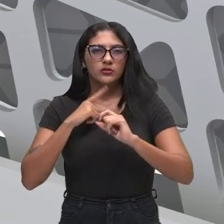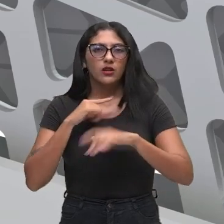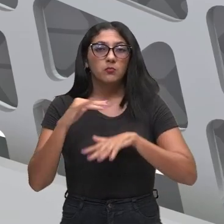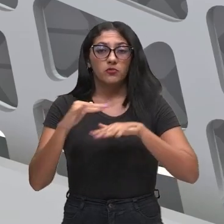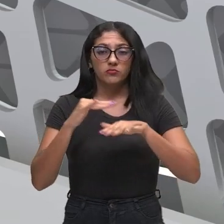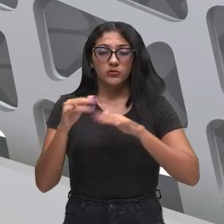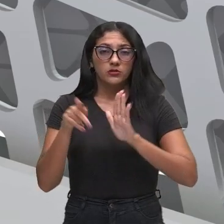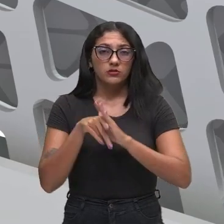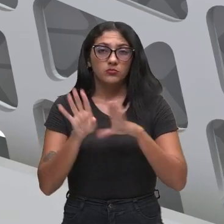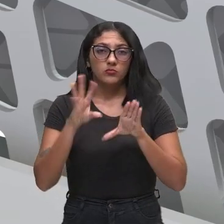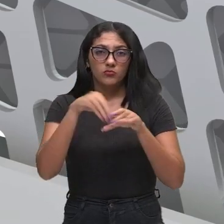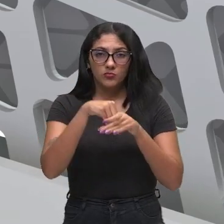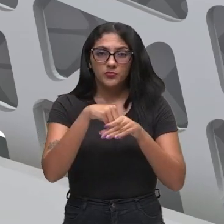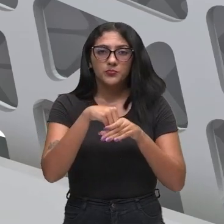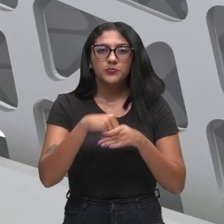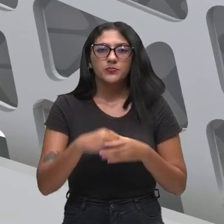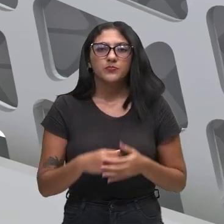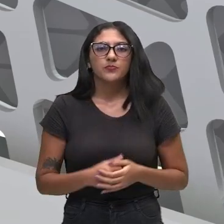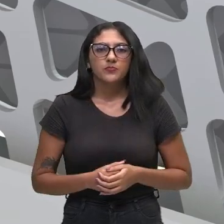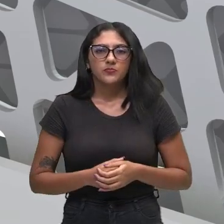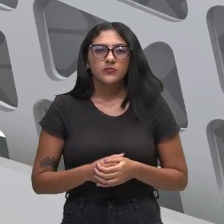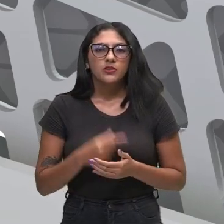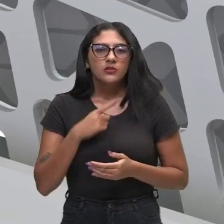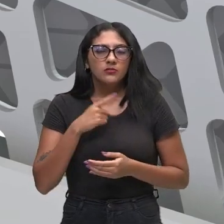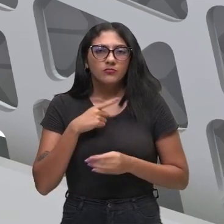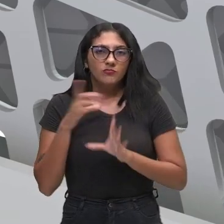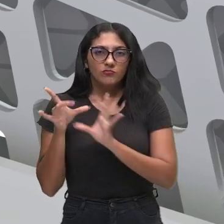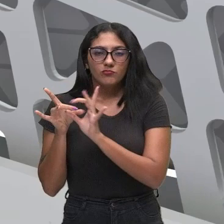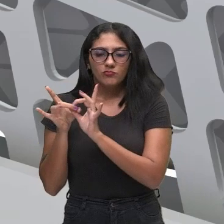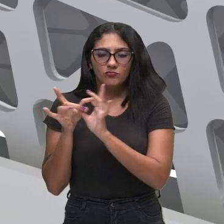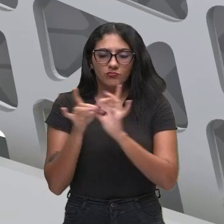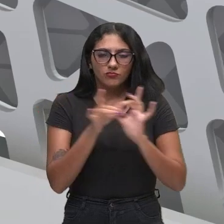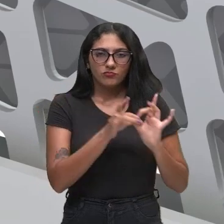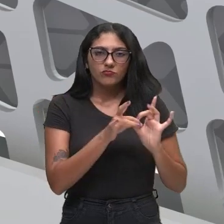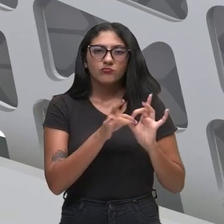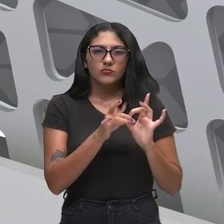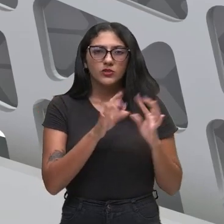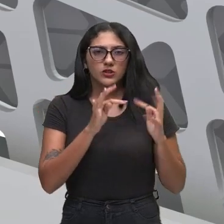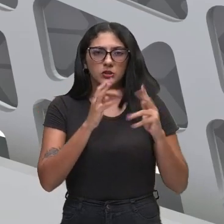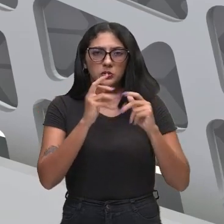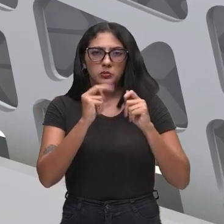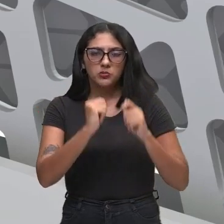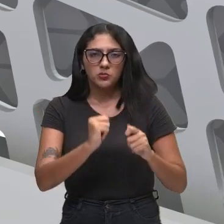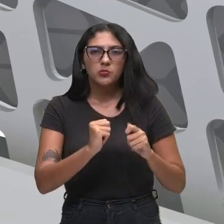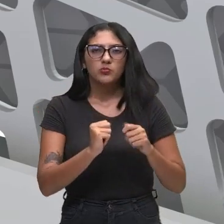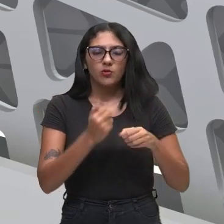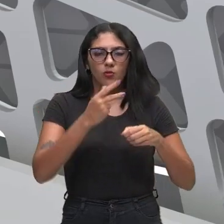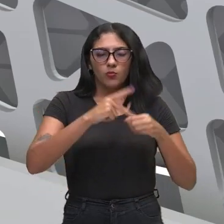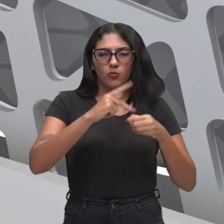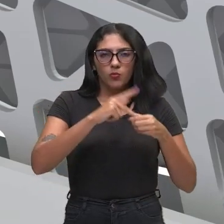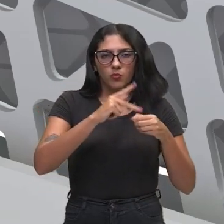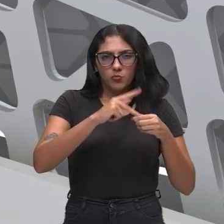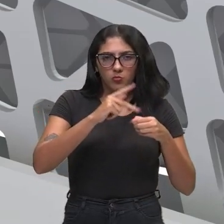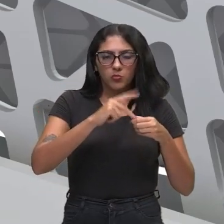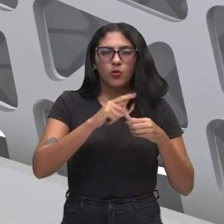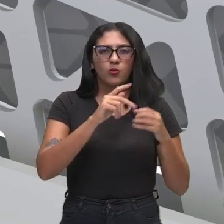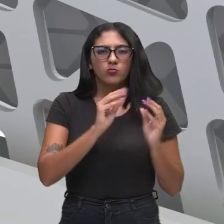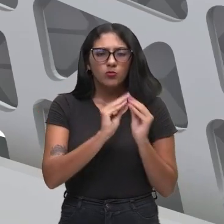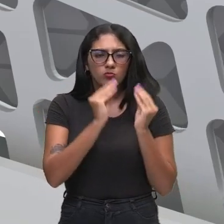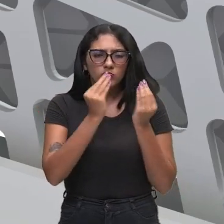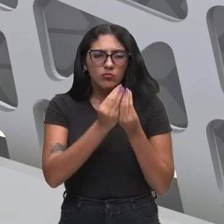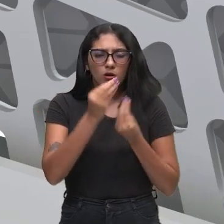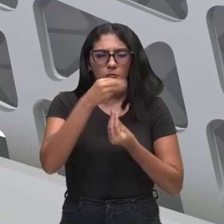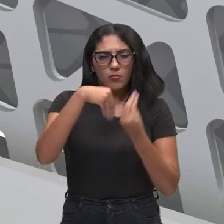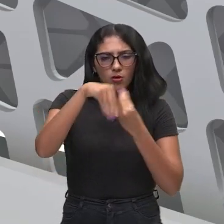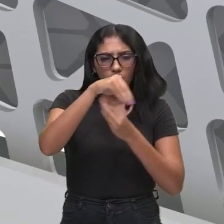vai, então, ali participar do resultado, é o resultado dessa transformação de